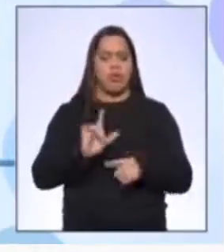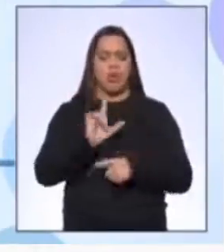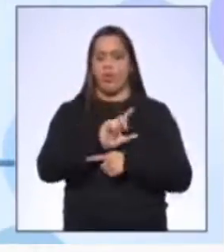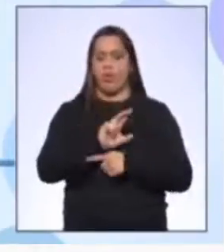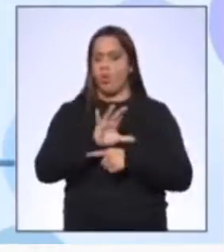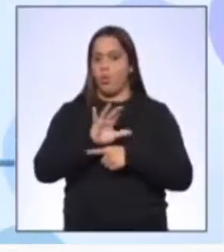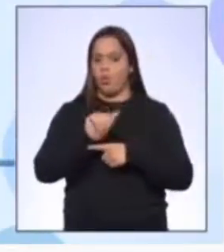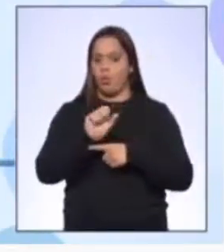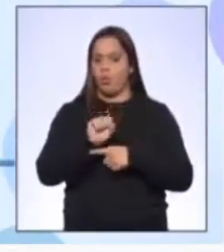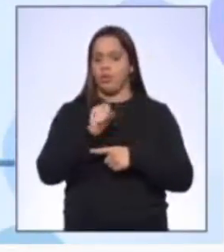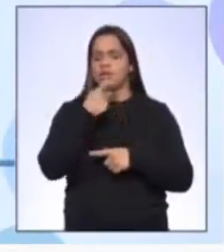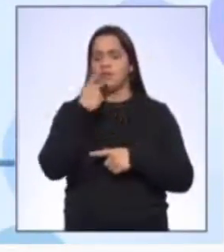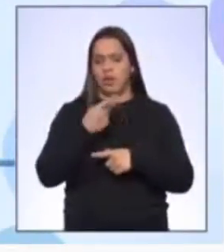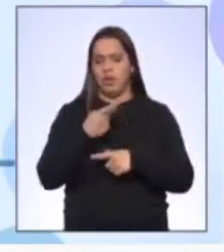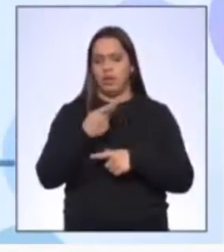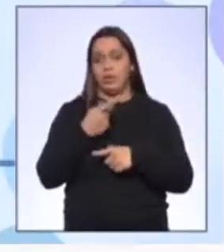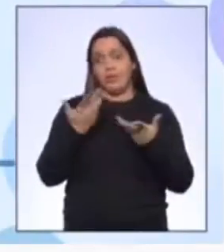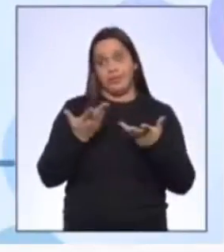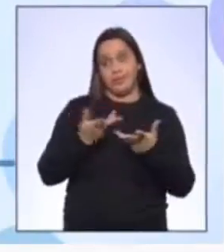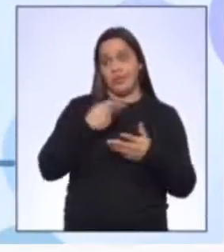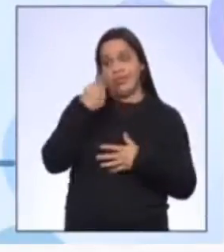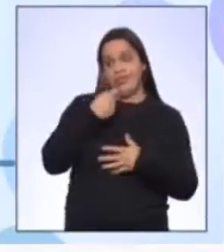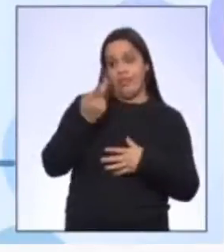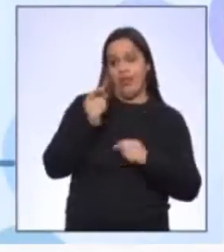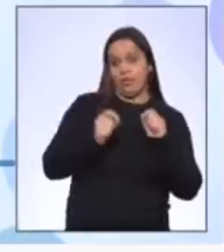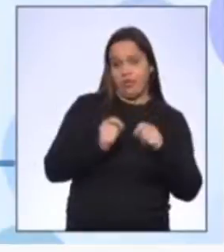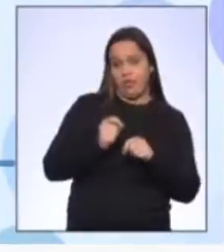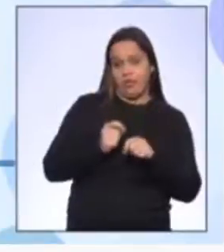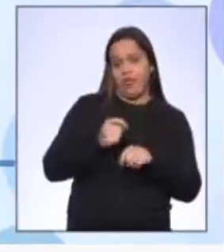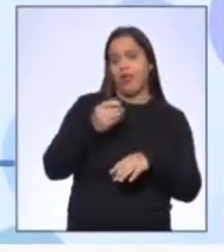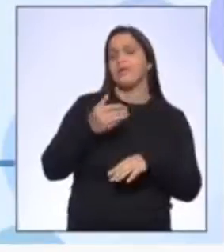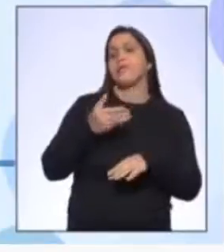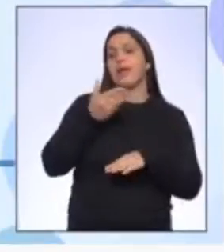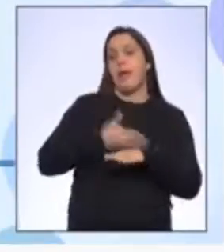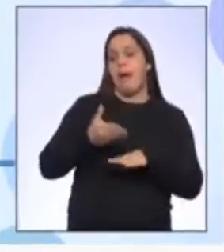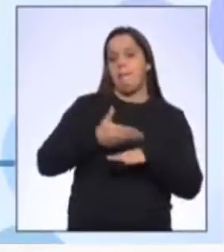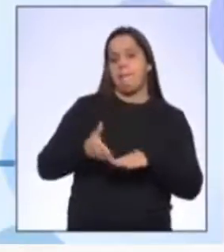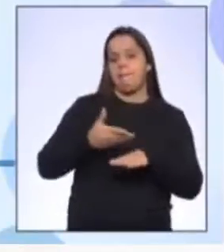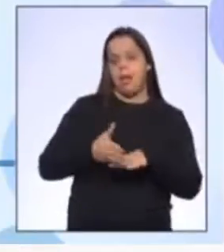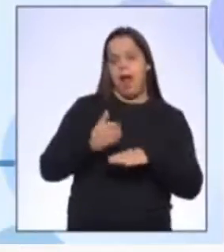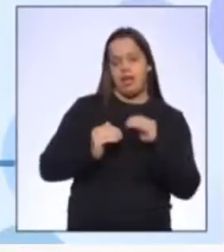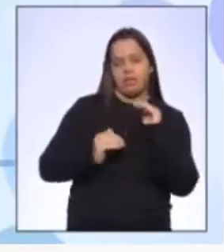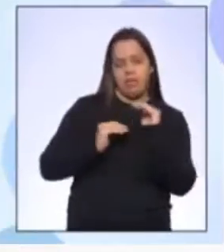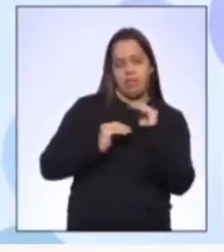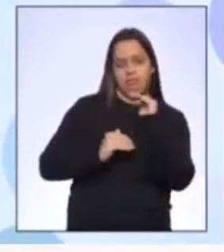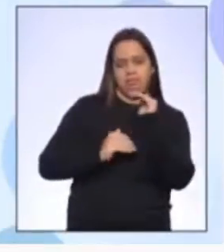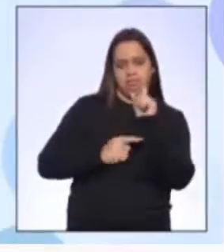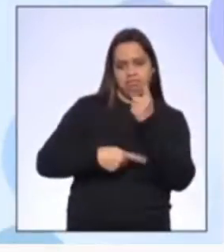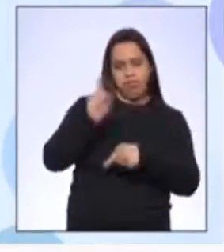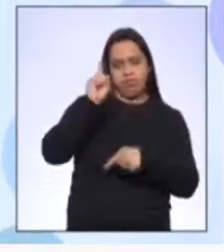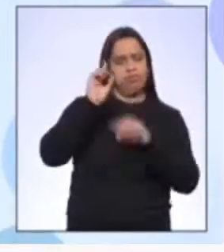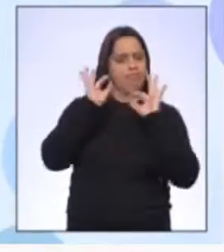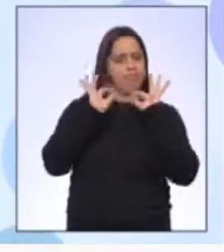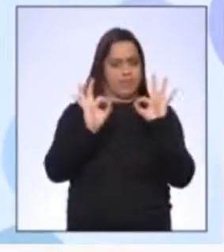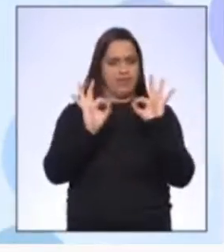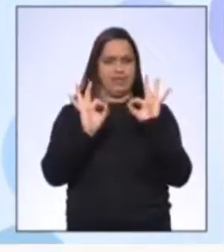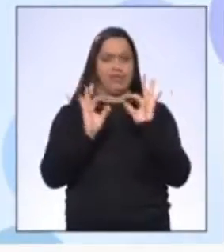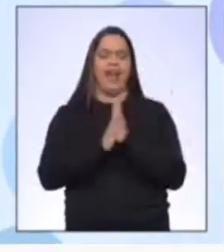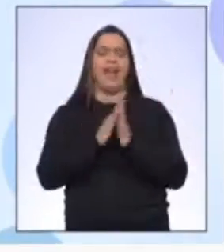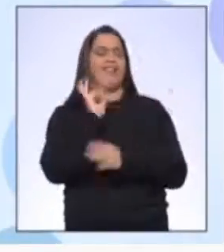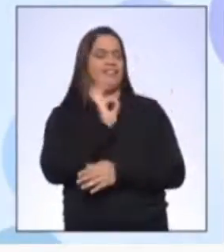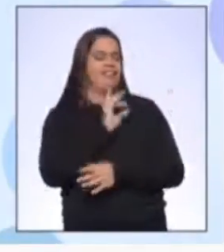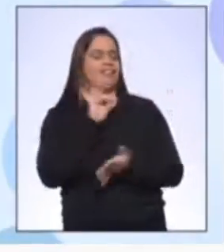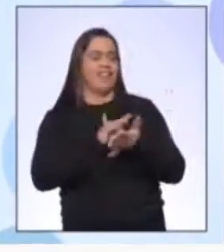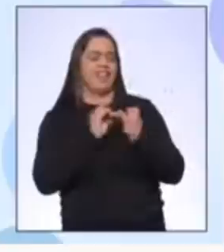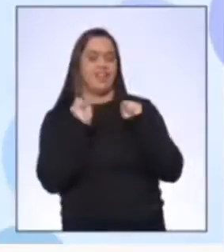lucas diz como dizem a prática leva a perfeição pesar abertamente vol 3 e a